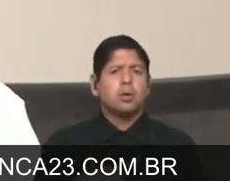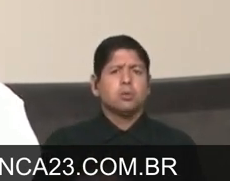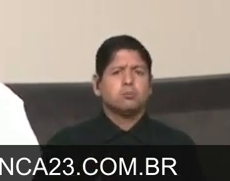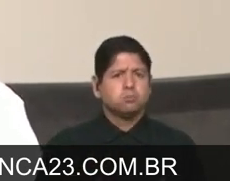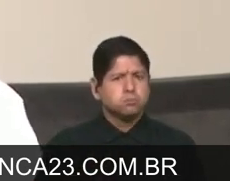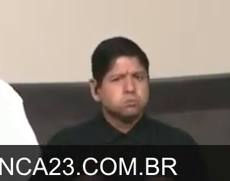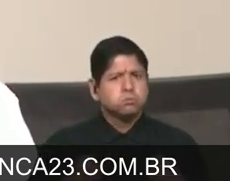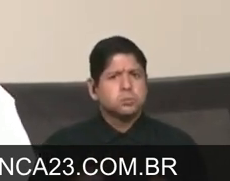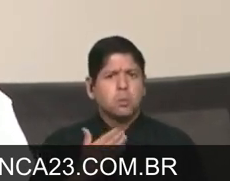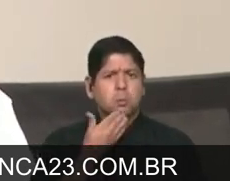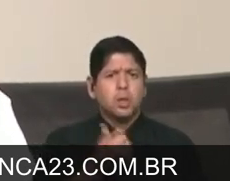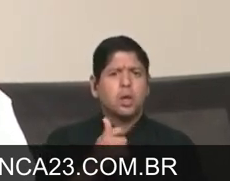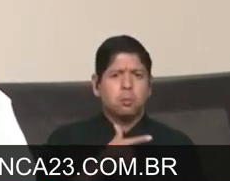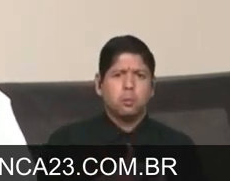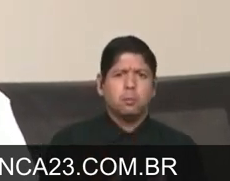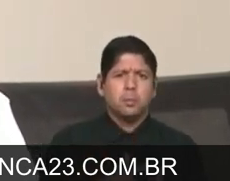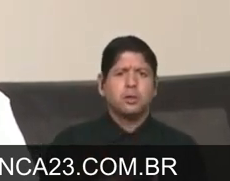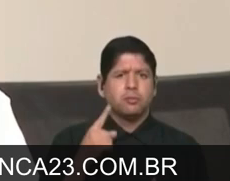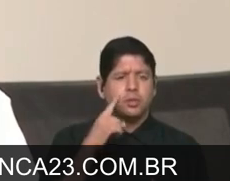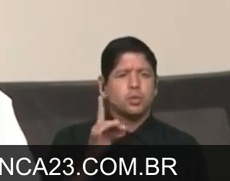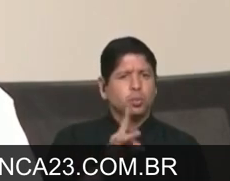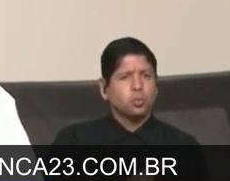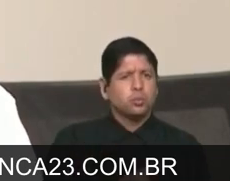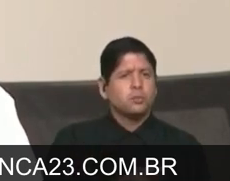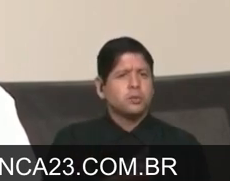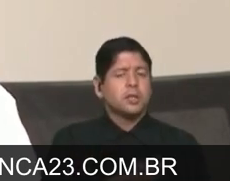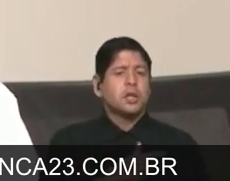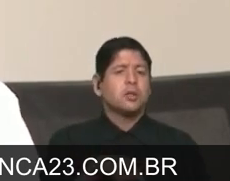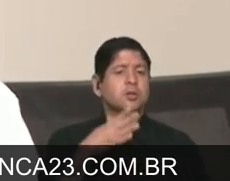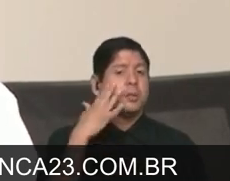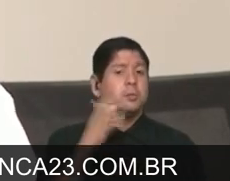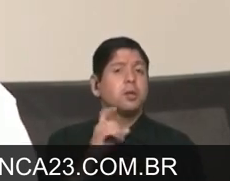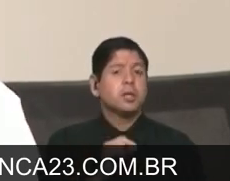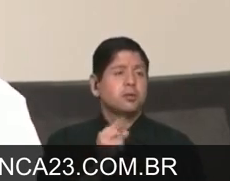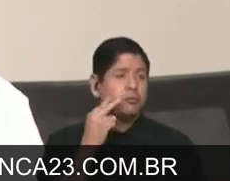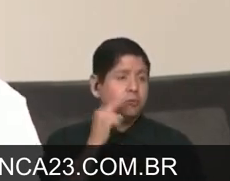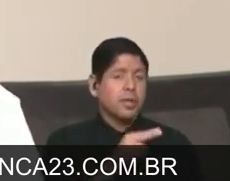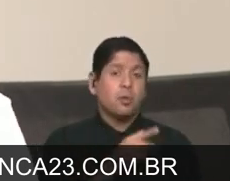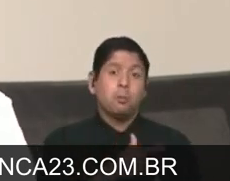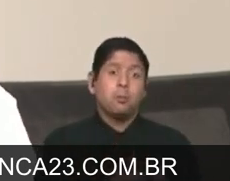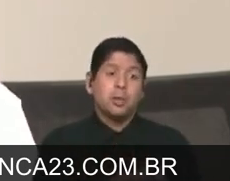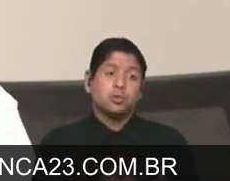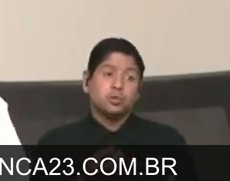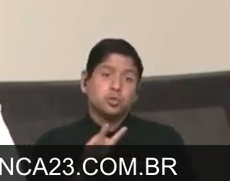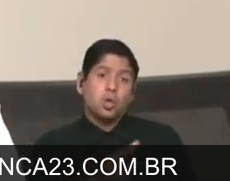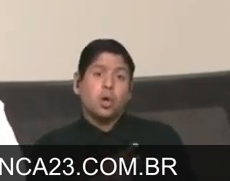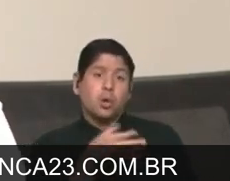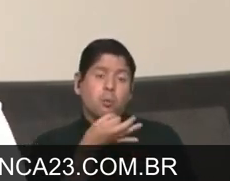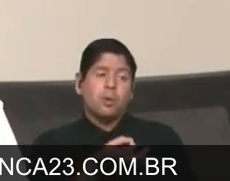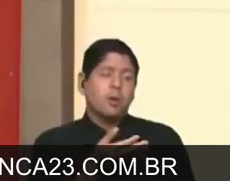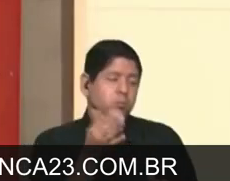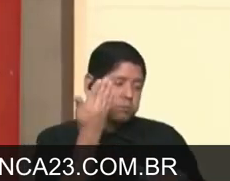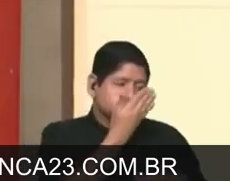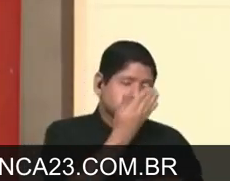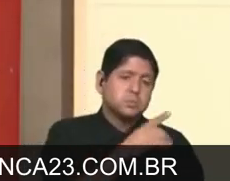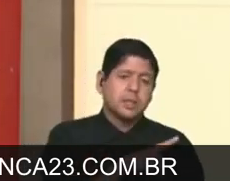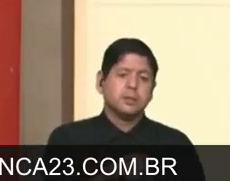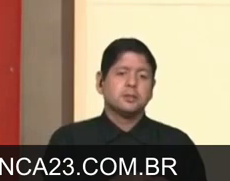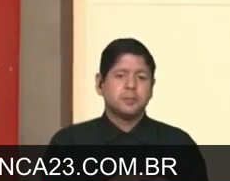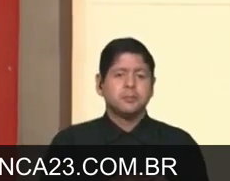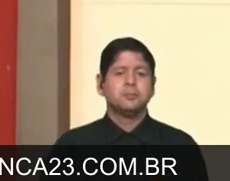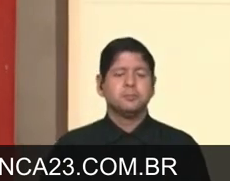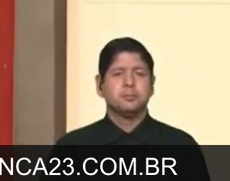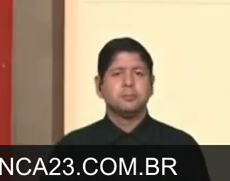esse problema, olhando números oficiais, é saber que a gente está olhando o problema apenas do ponto de vista superficial. É importante